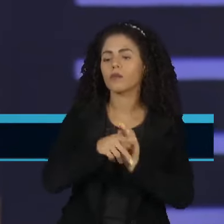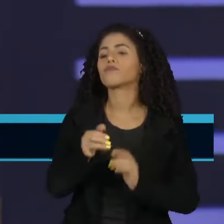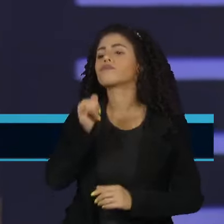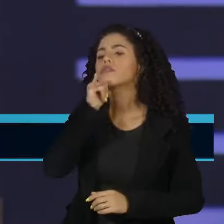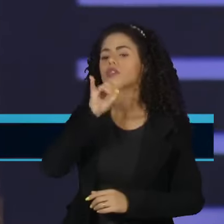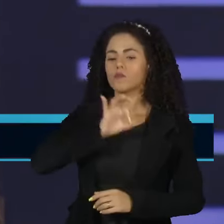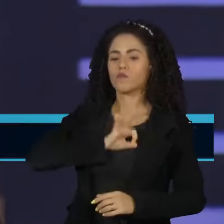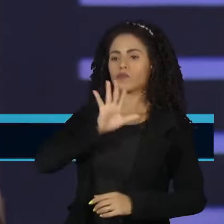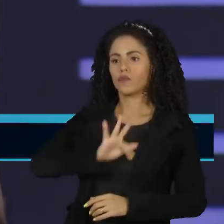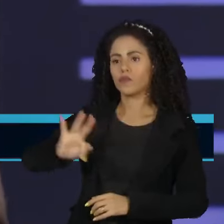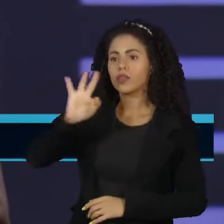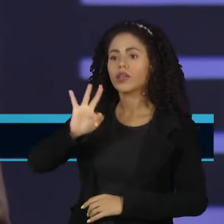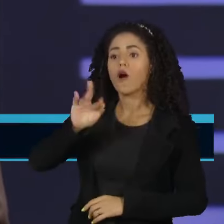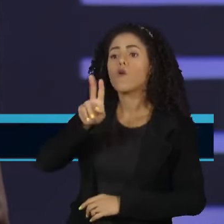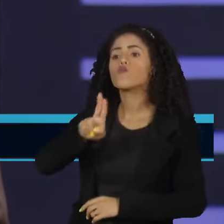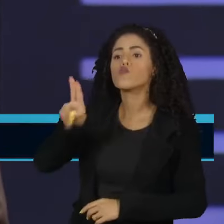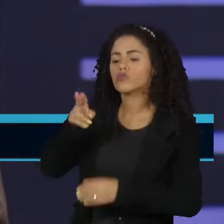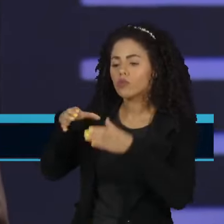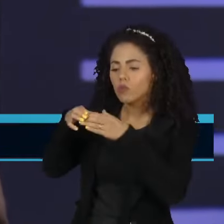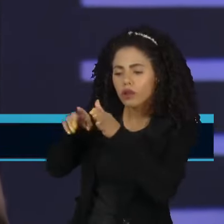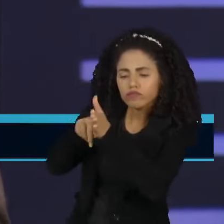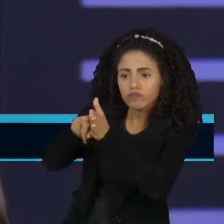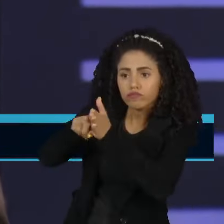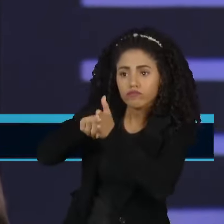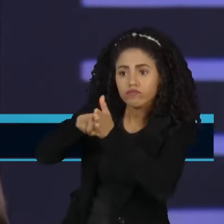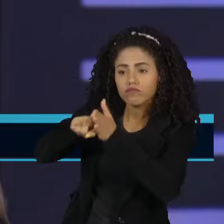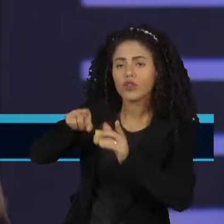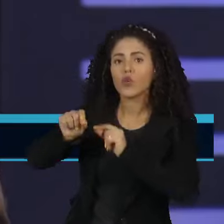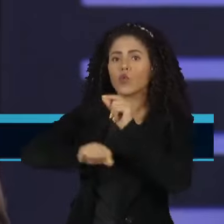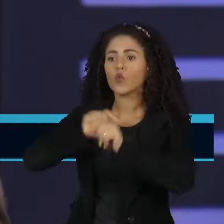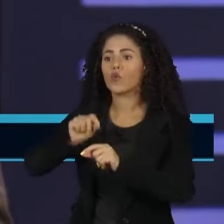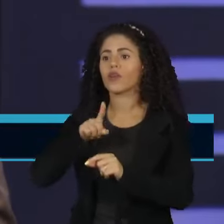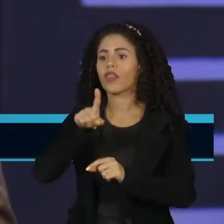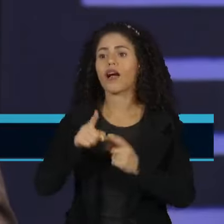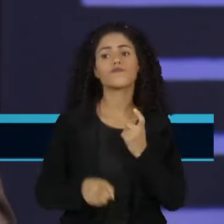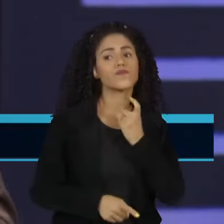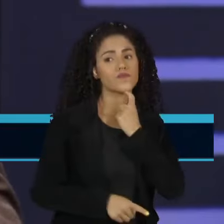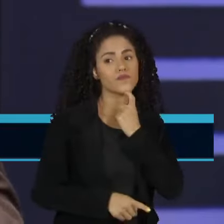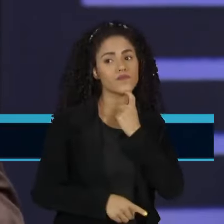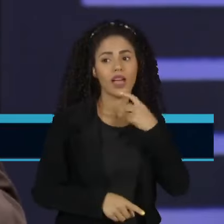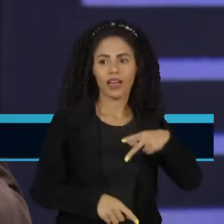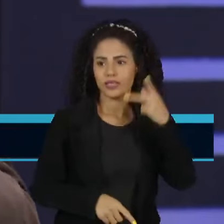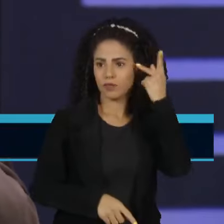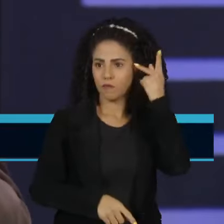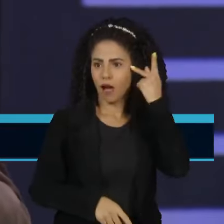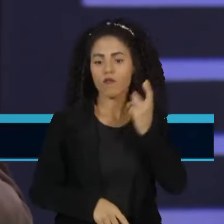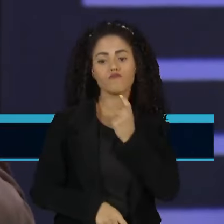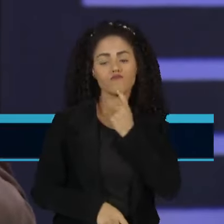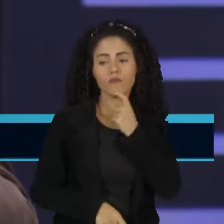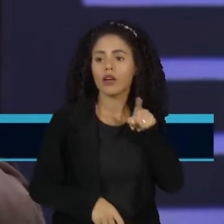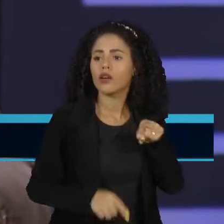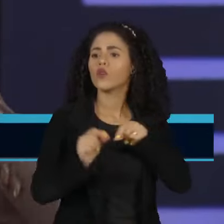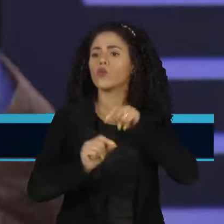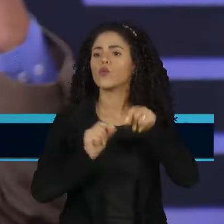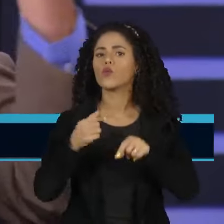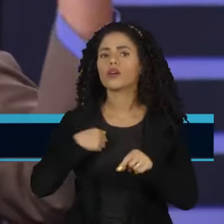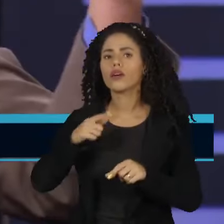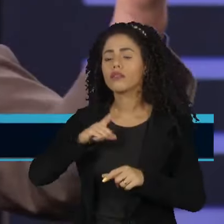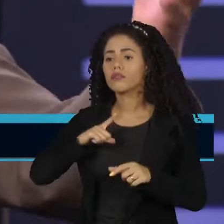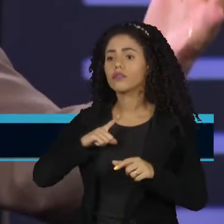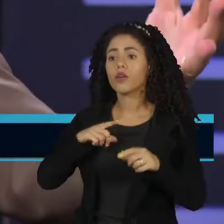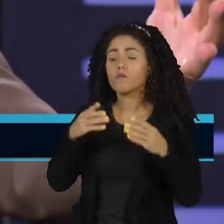tem usado um laboratório chamado Cirrus, em Campinas. Imaginem, Rodrigo, que é um acelerador de partículas, é um